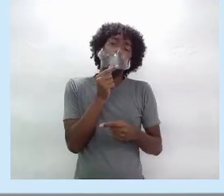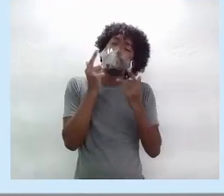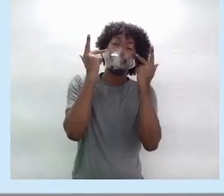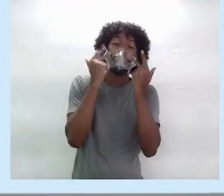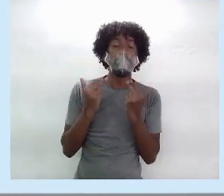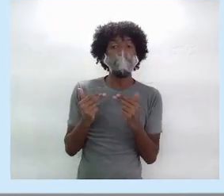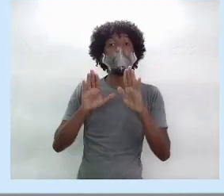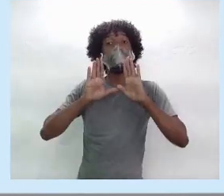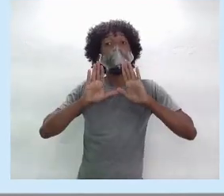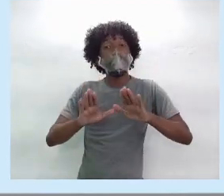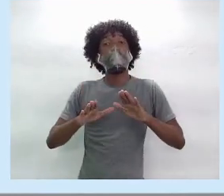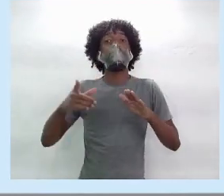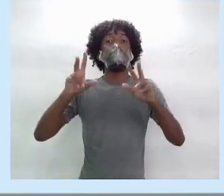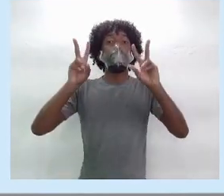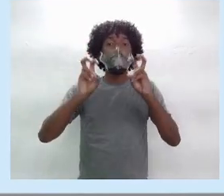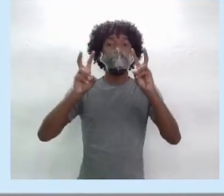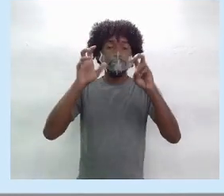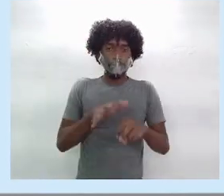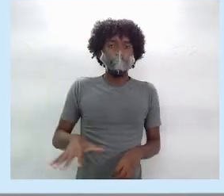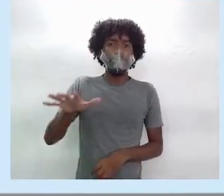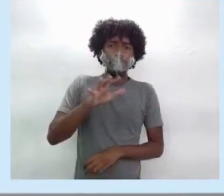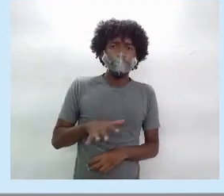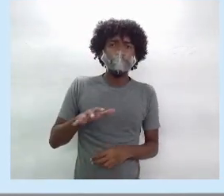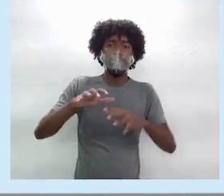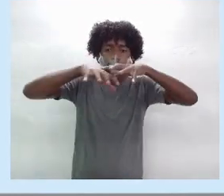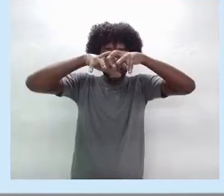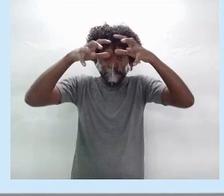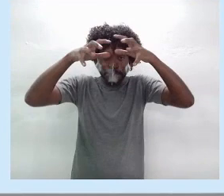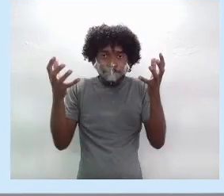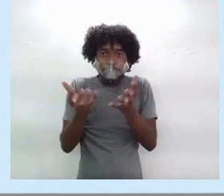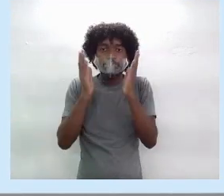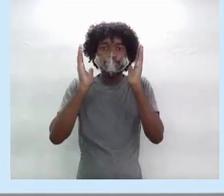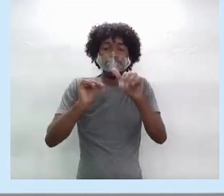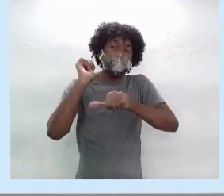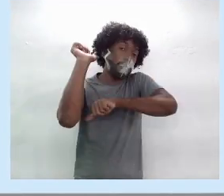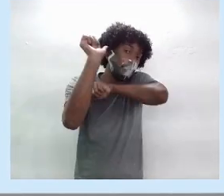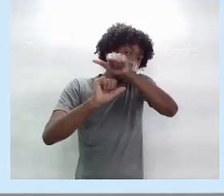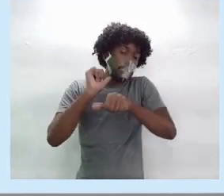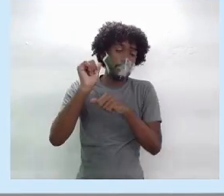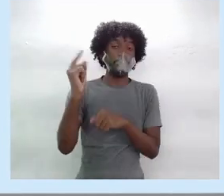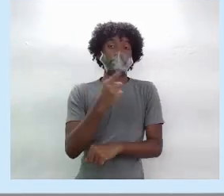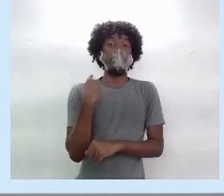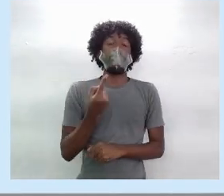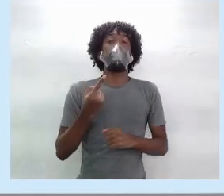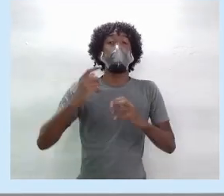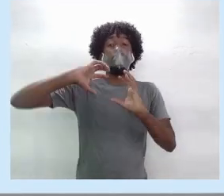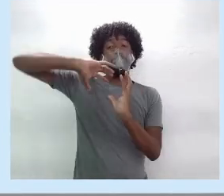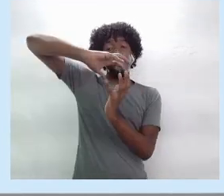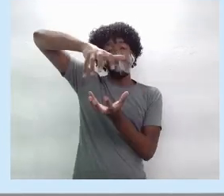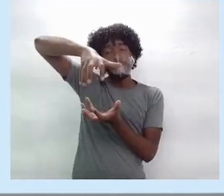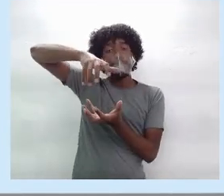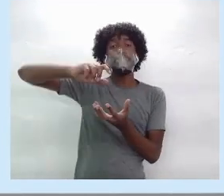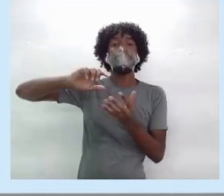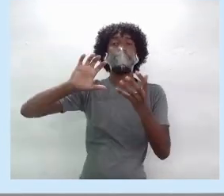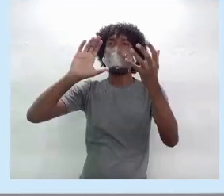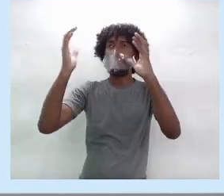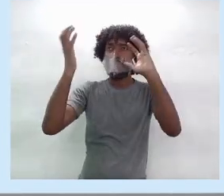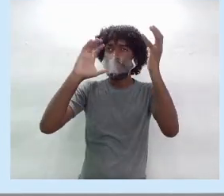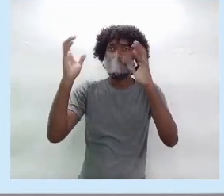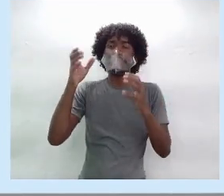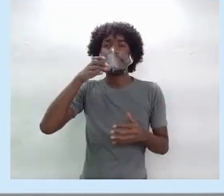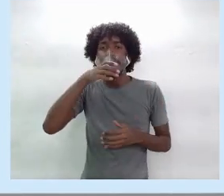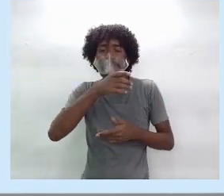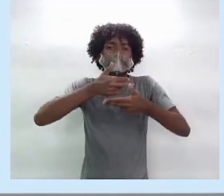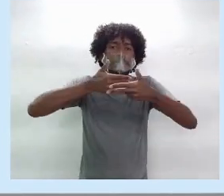Então, essa questão do efeito estufa que está alterando o clima do nosso planeta. Então, tem